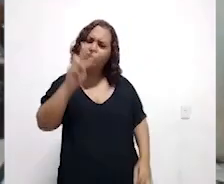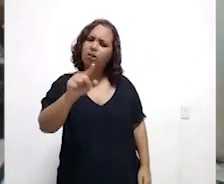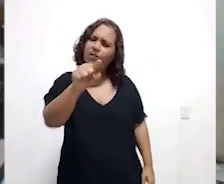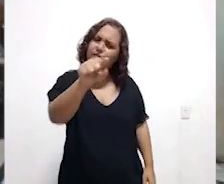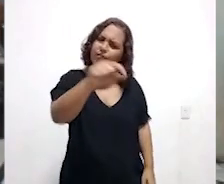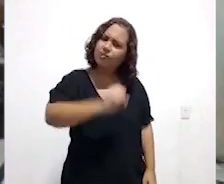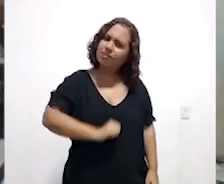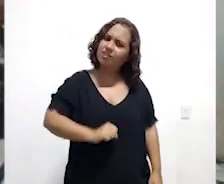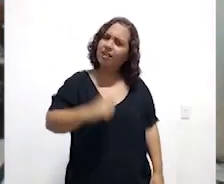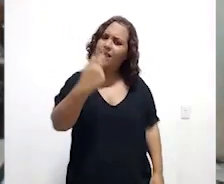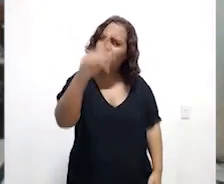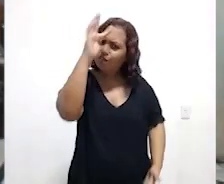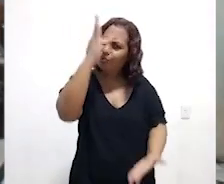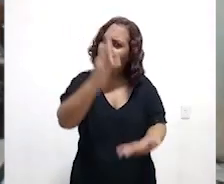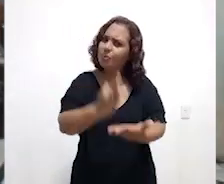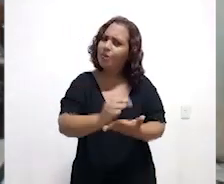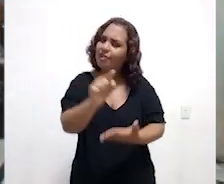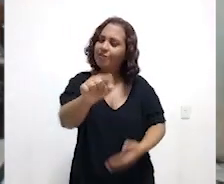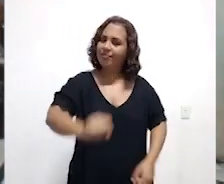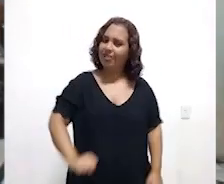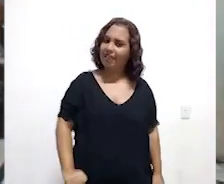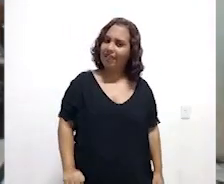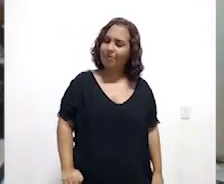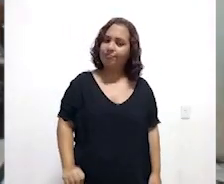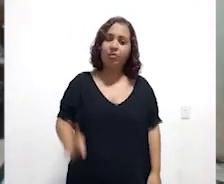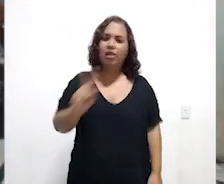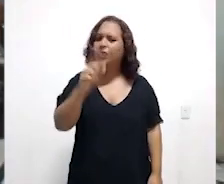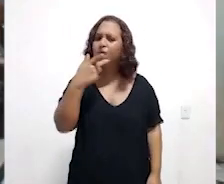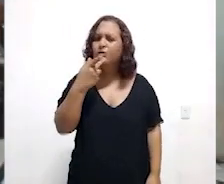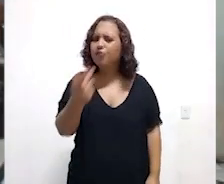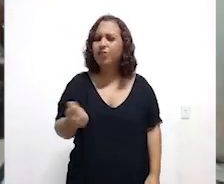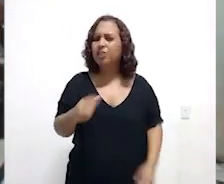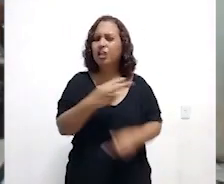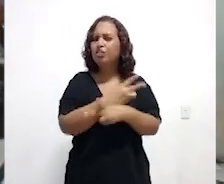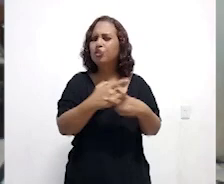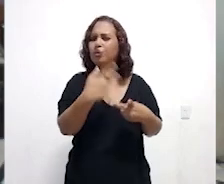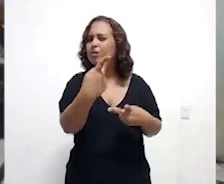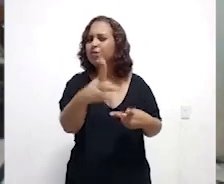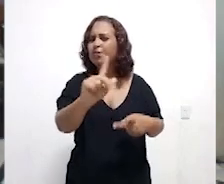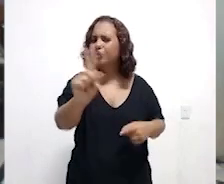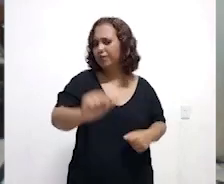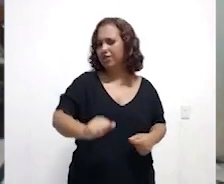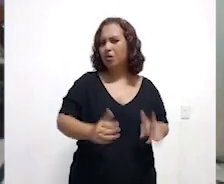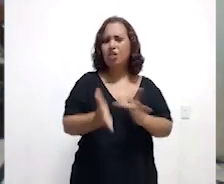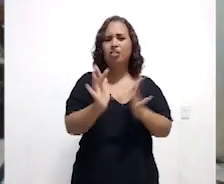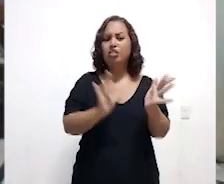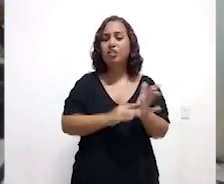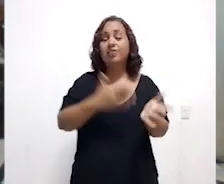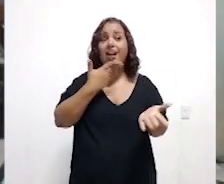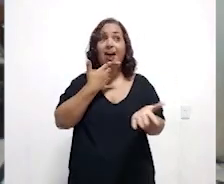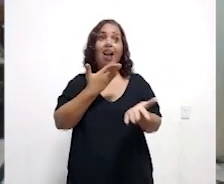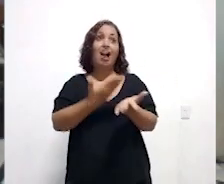tem. Jesus não se impressiona com a sua casa, com a sua roupa, com o seu carro.